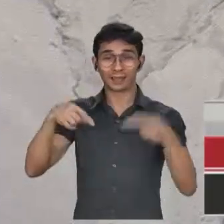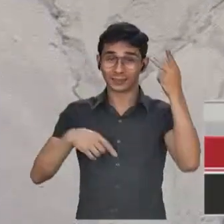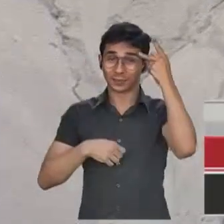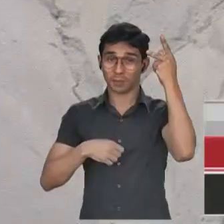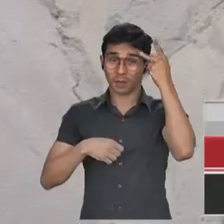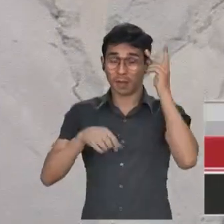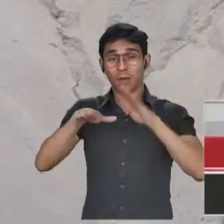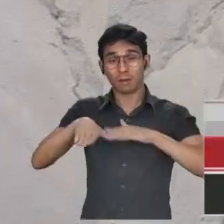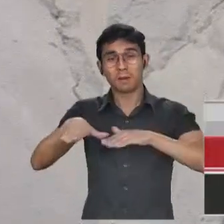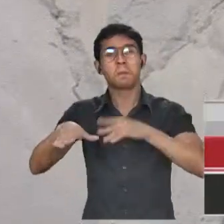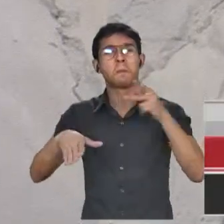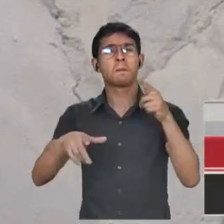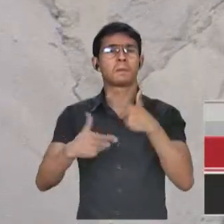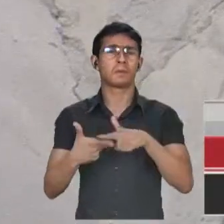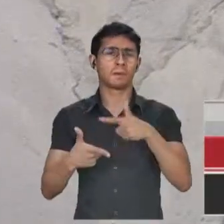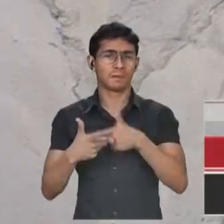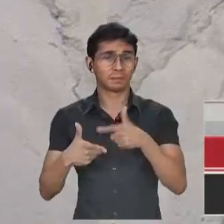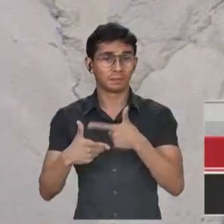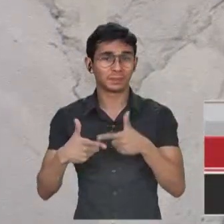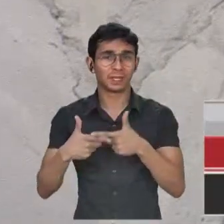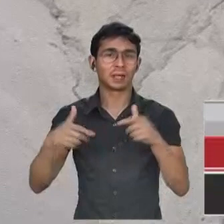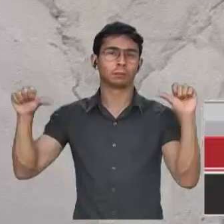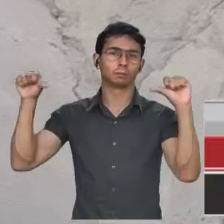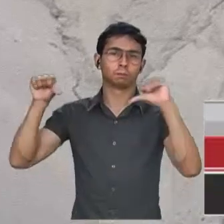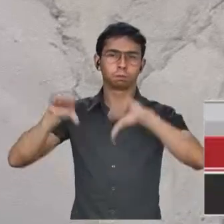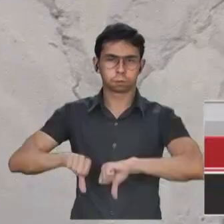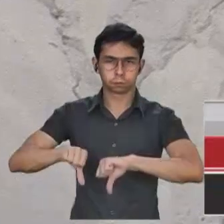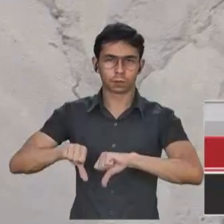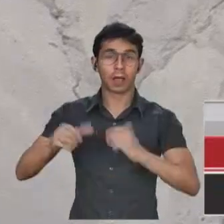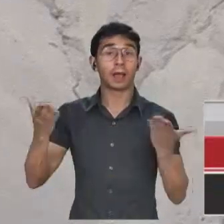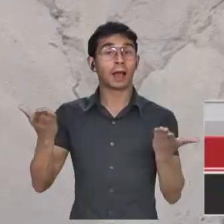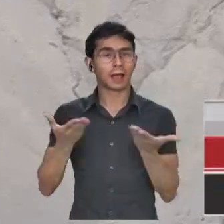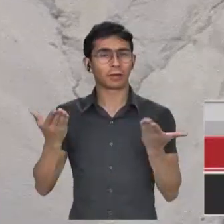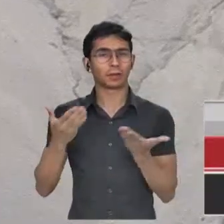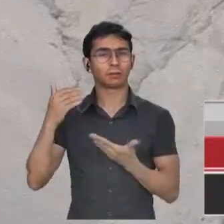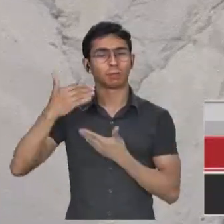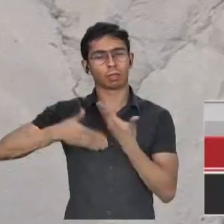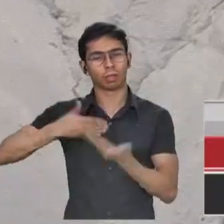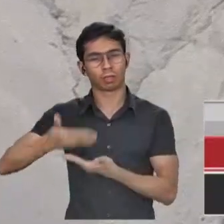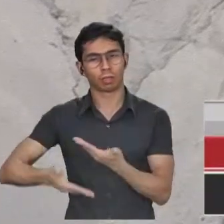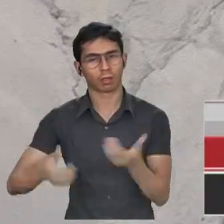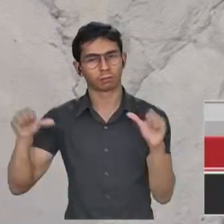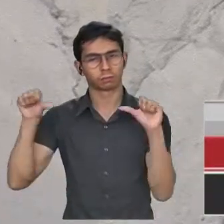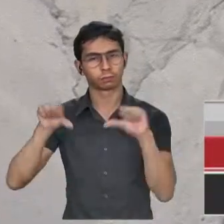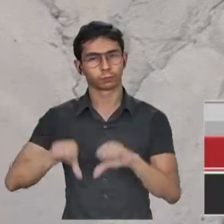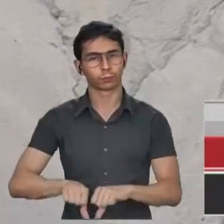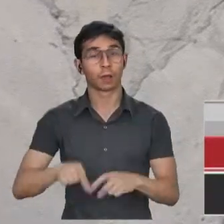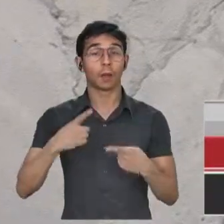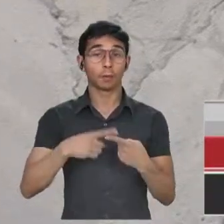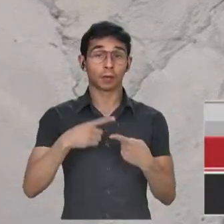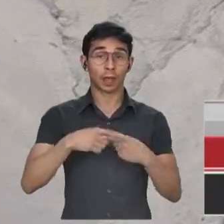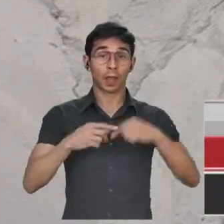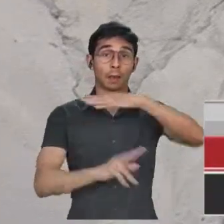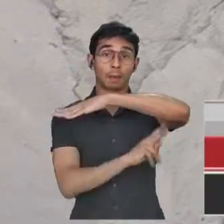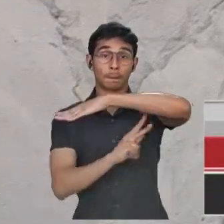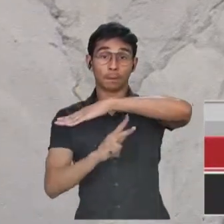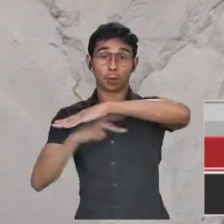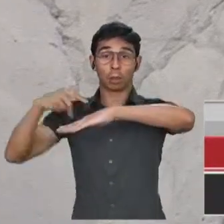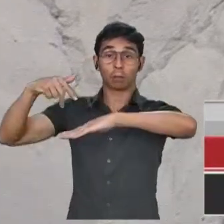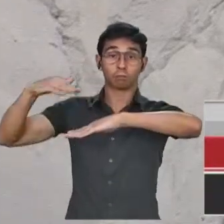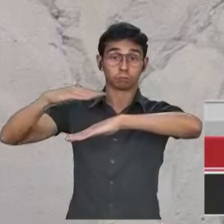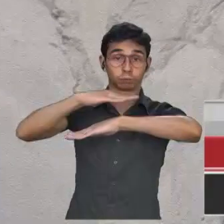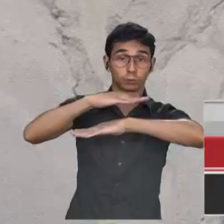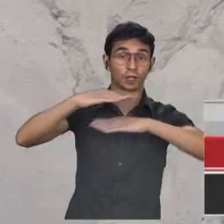caótico já a portaria e vai piorar eles vão fechar o minhocão eu não sei onde eles vão fazer a ligação leste-oeste